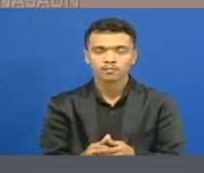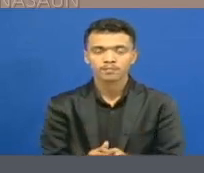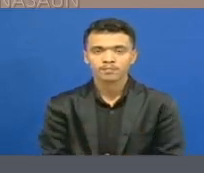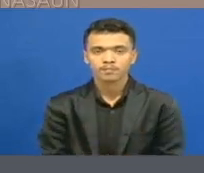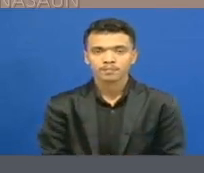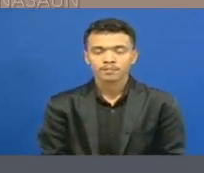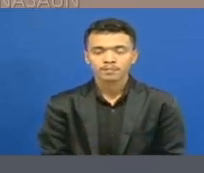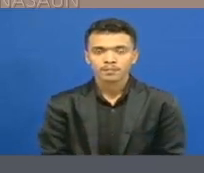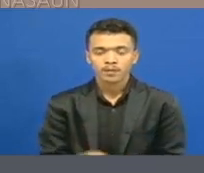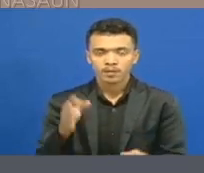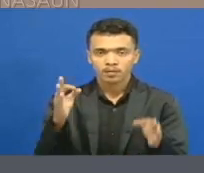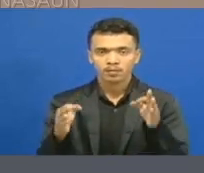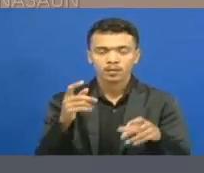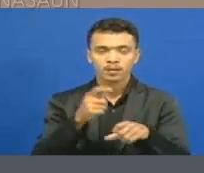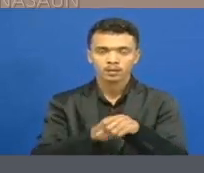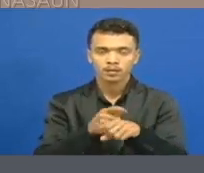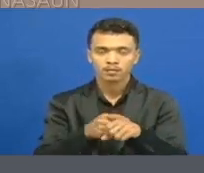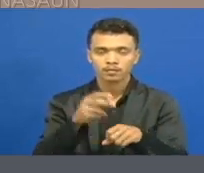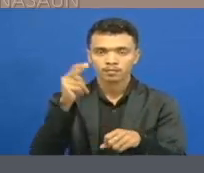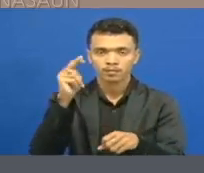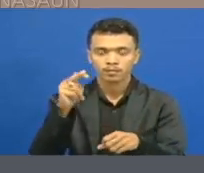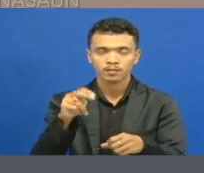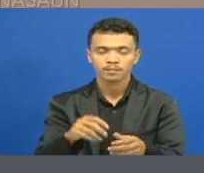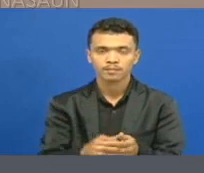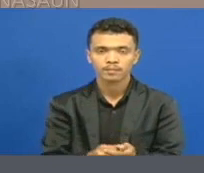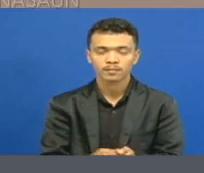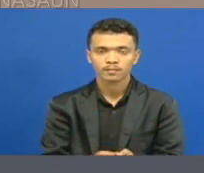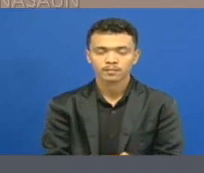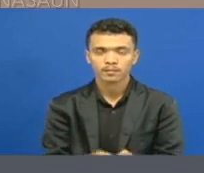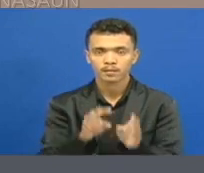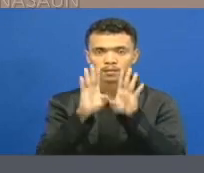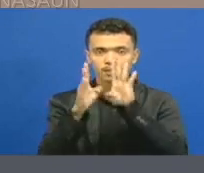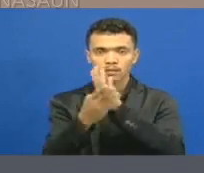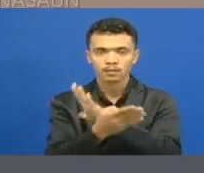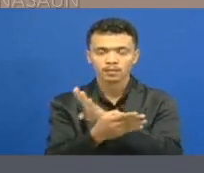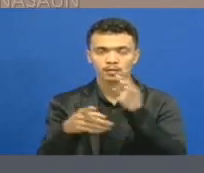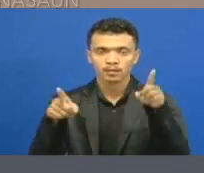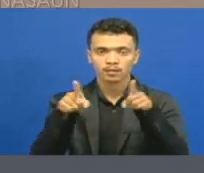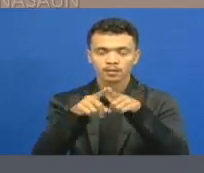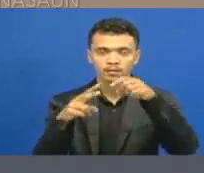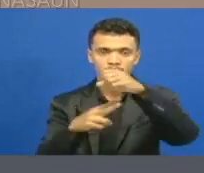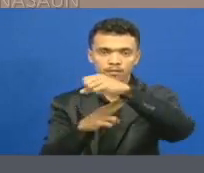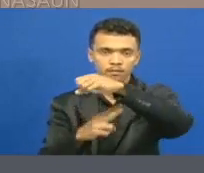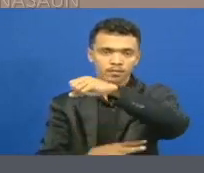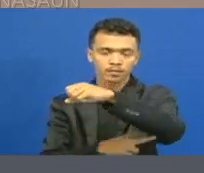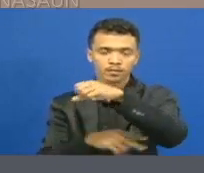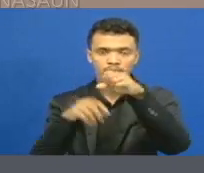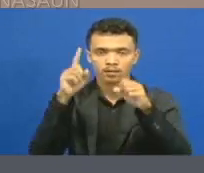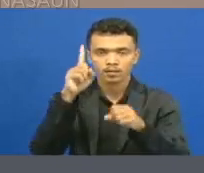E então, em um momento, Sirané, ele sai nessa fonte ida a tu bele a